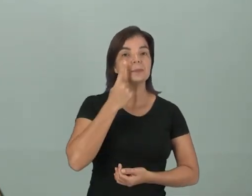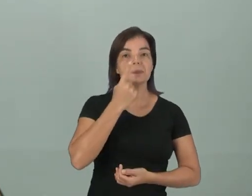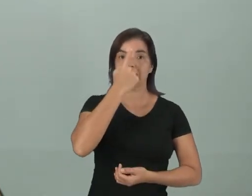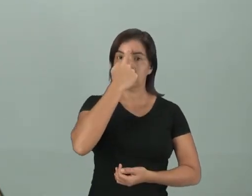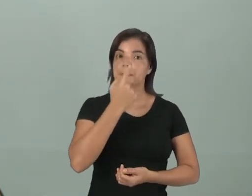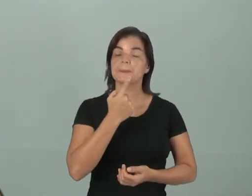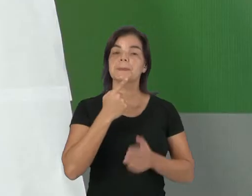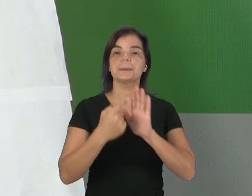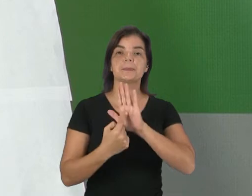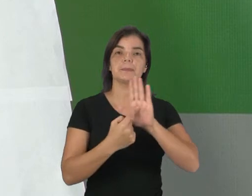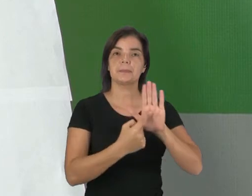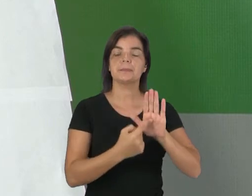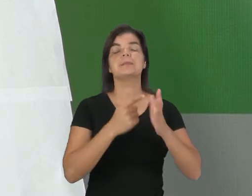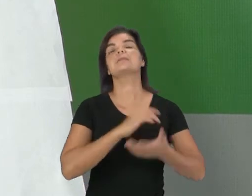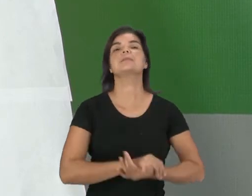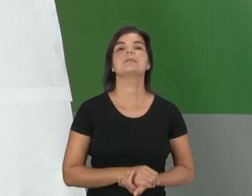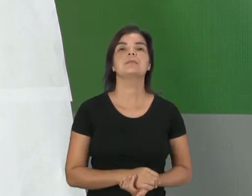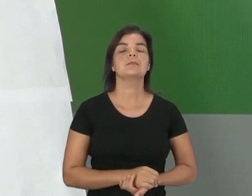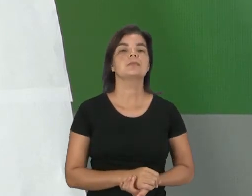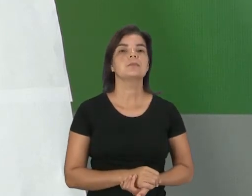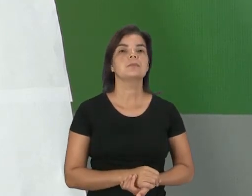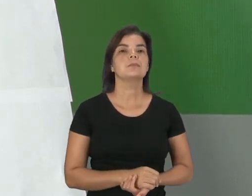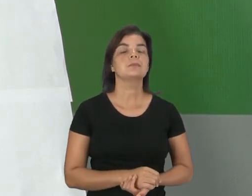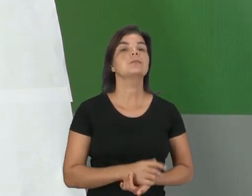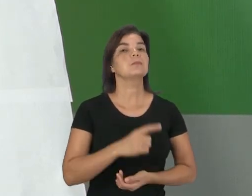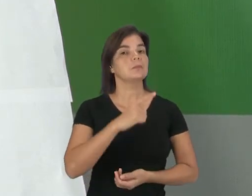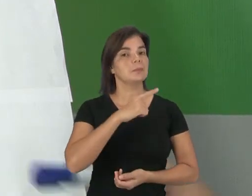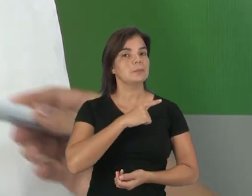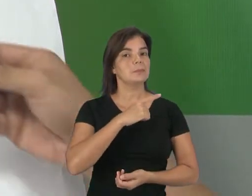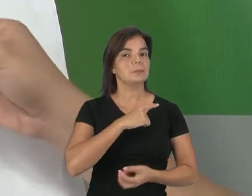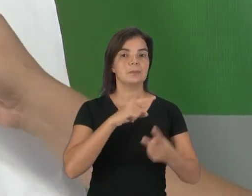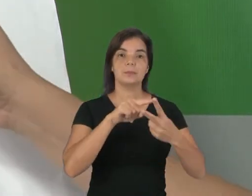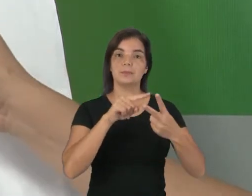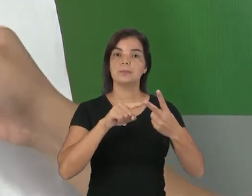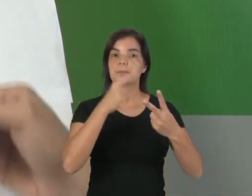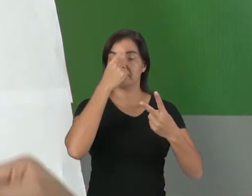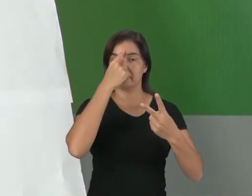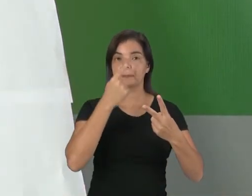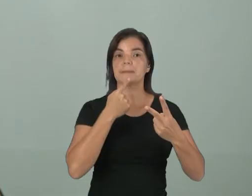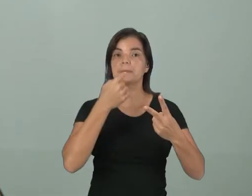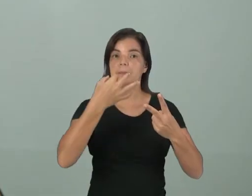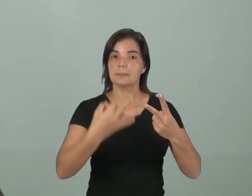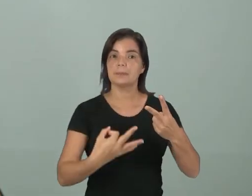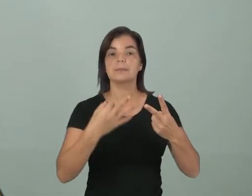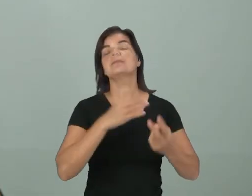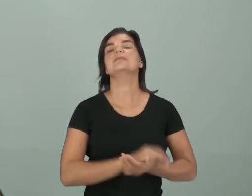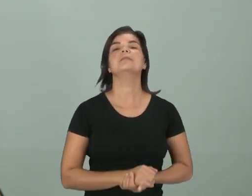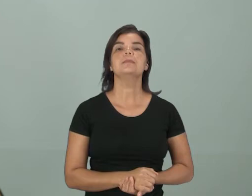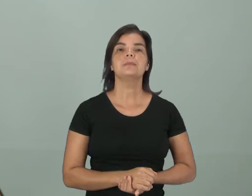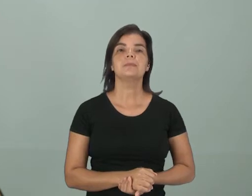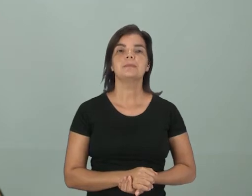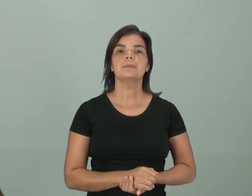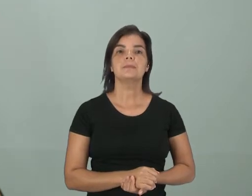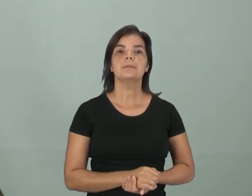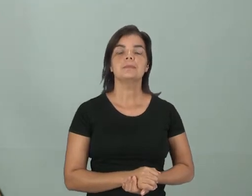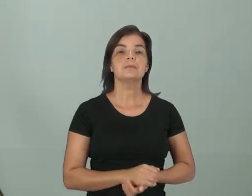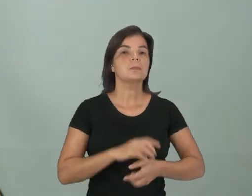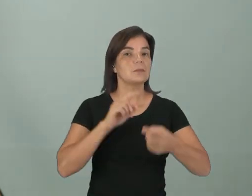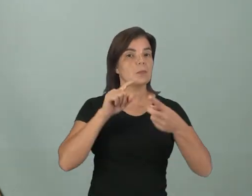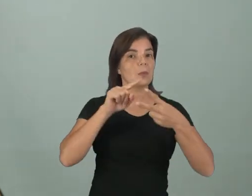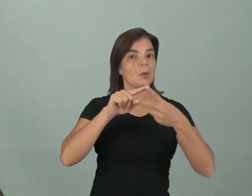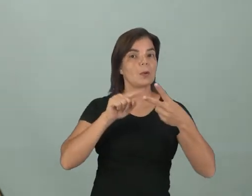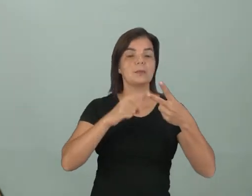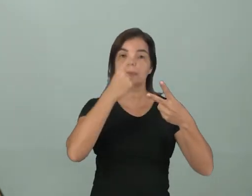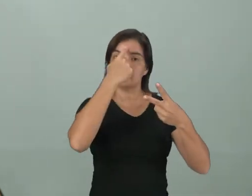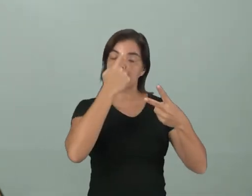Observe as figuras abaixo. Olhem só, nós temos aqui 2 figuras, correto? Muito bem. Essas